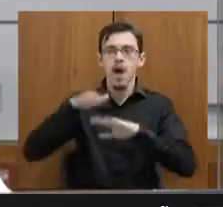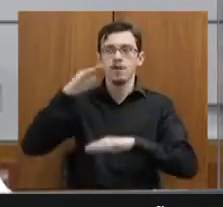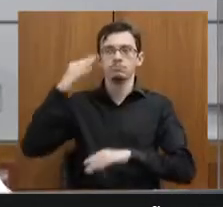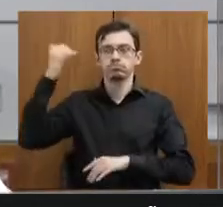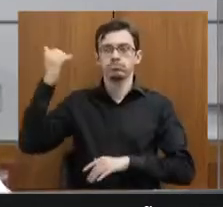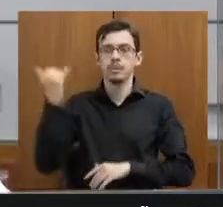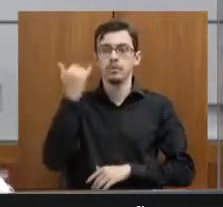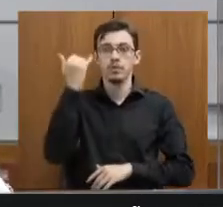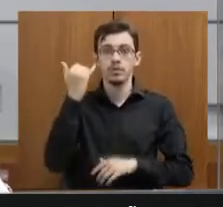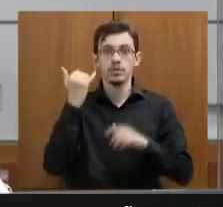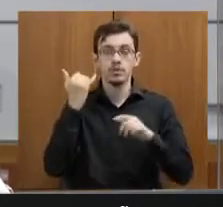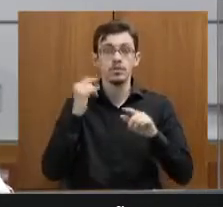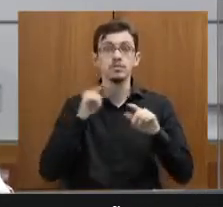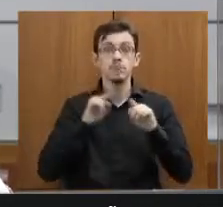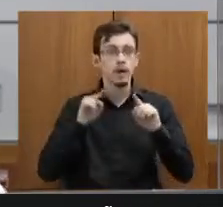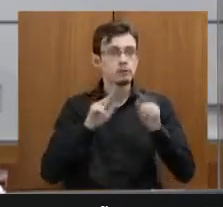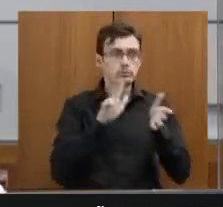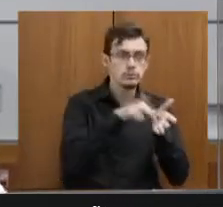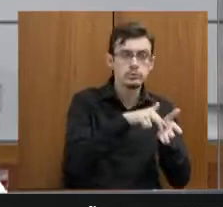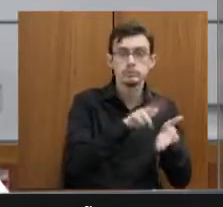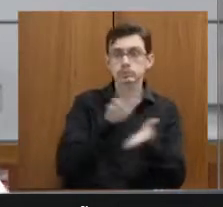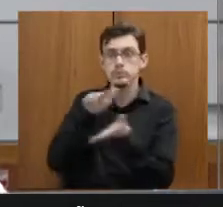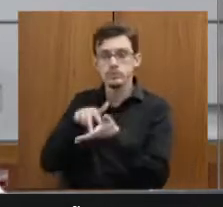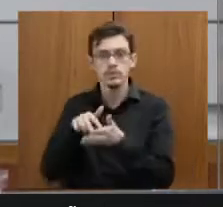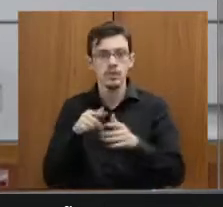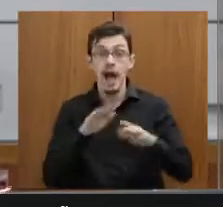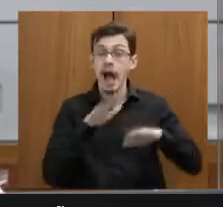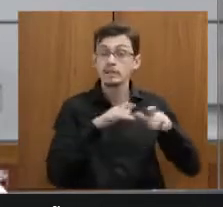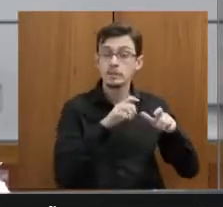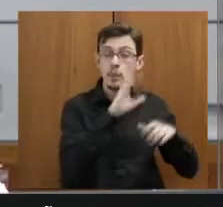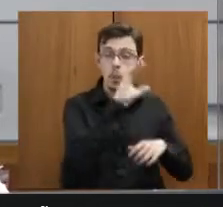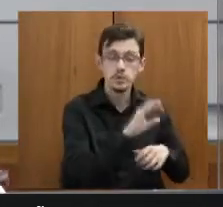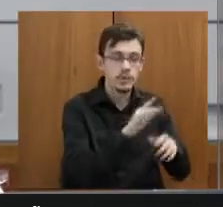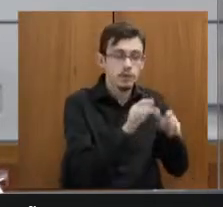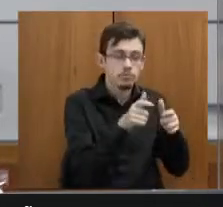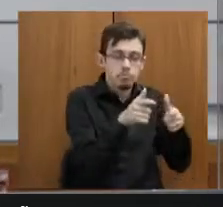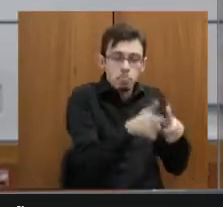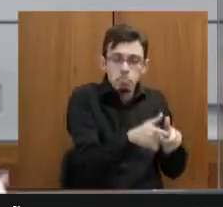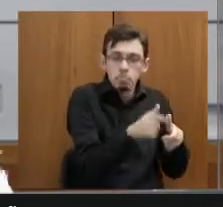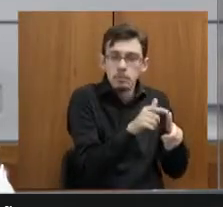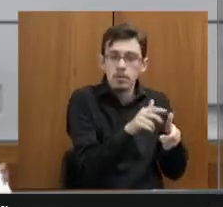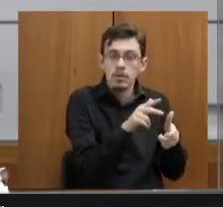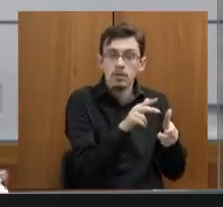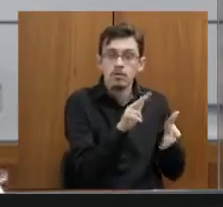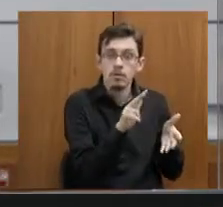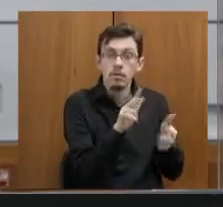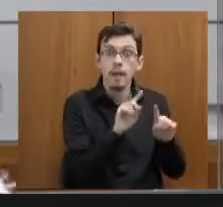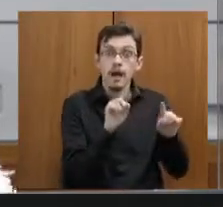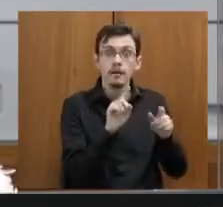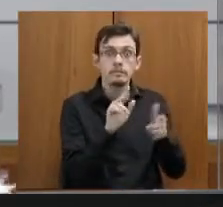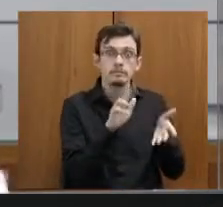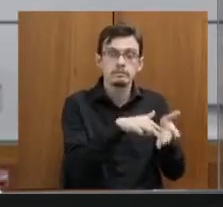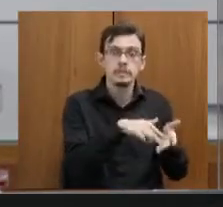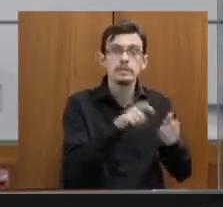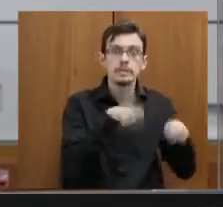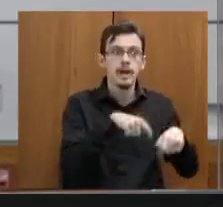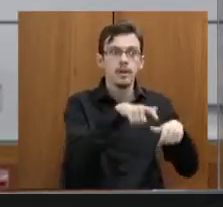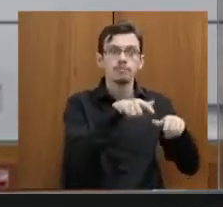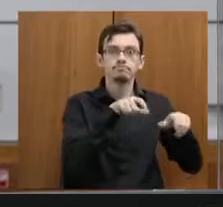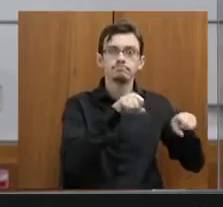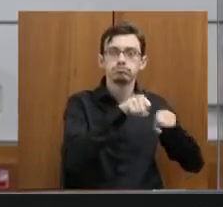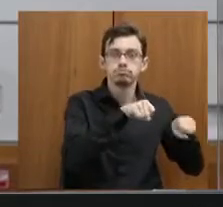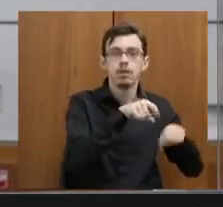dependendo da sua estrutura da forma como ele função gente ele pode ser um pé naquele lugar né então é